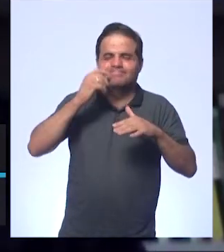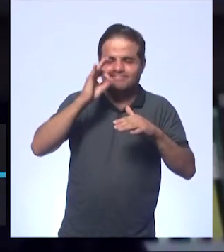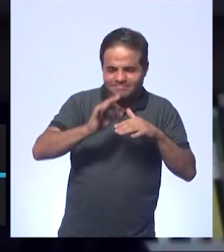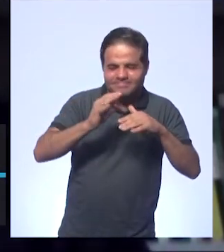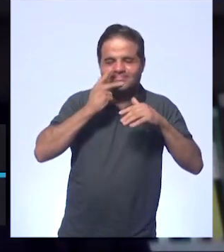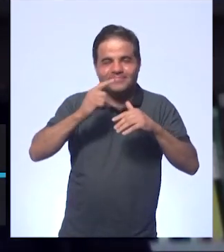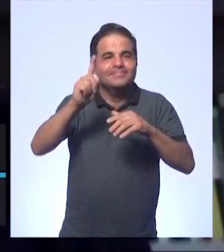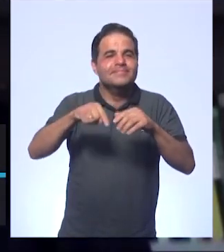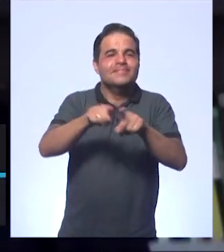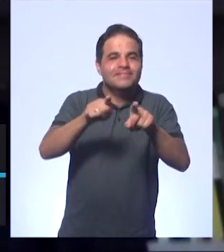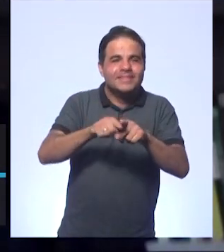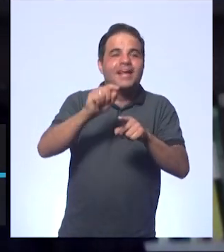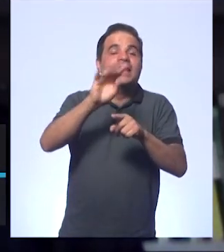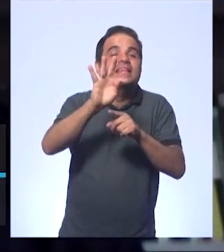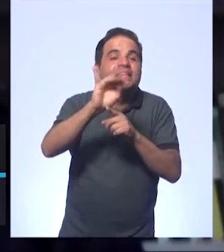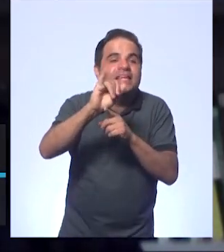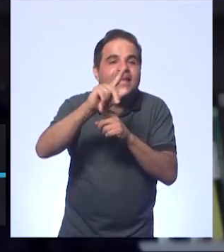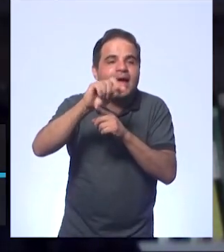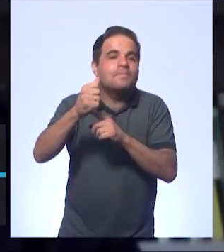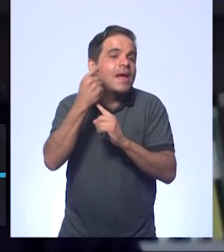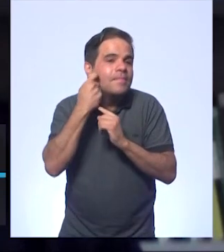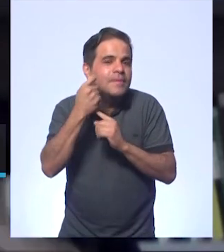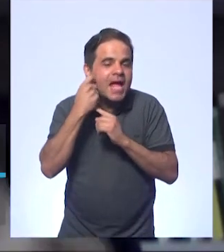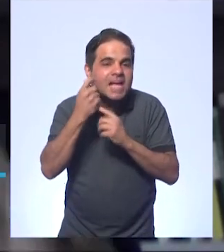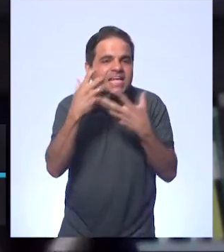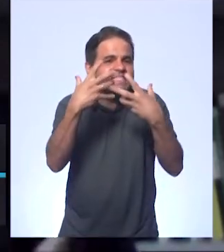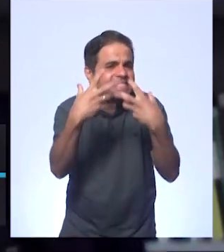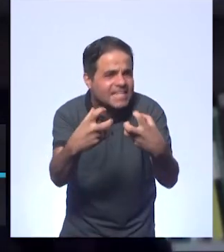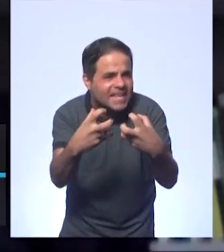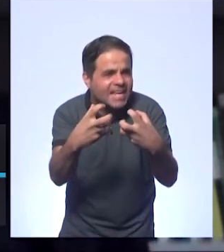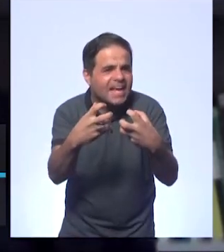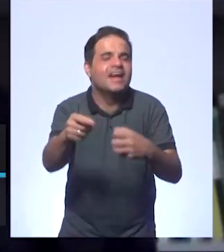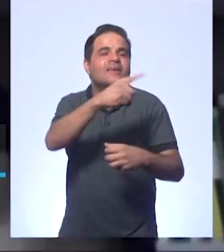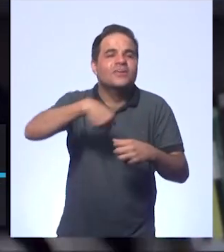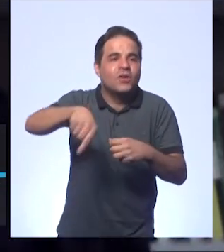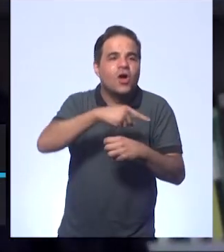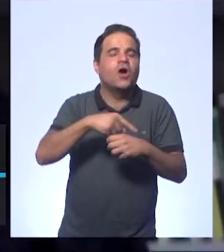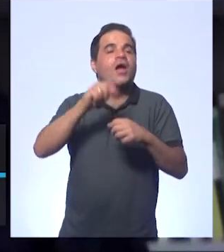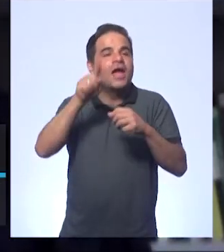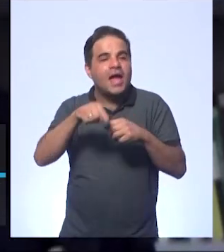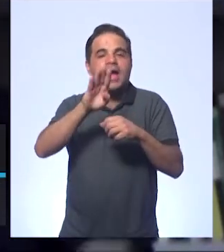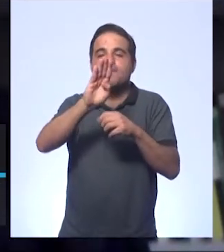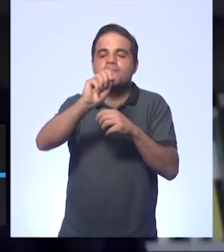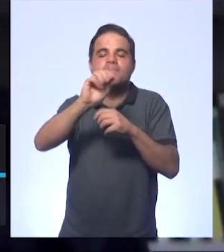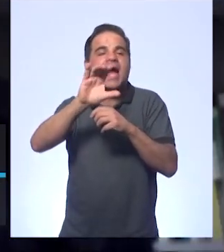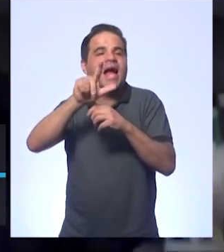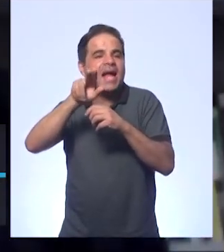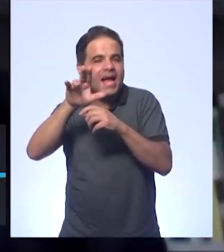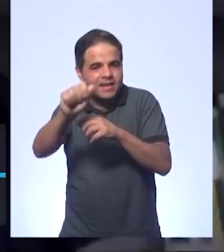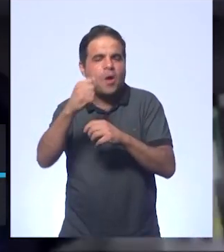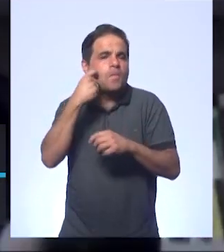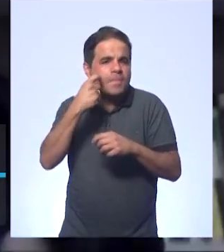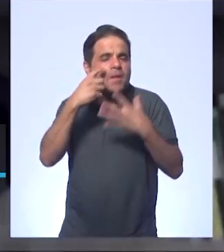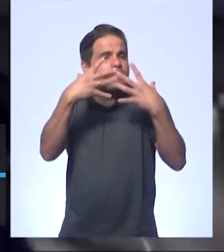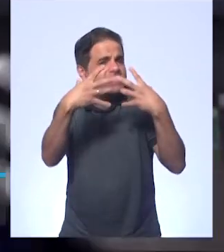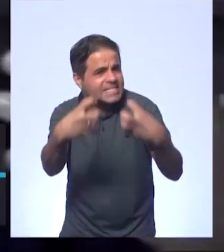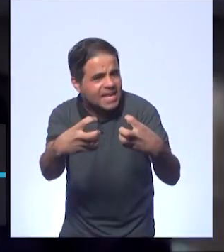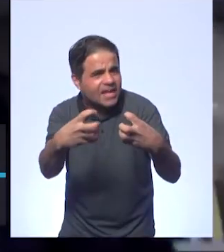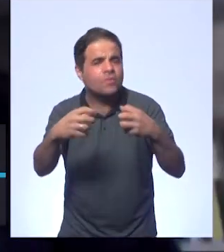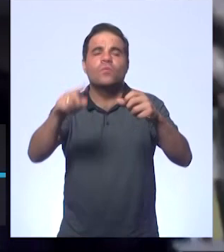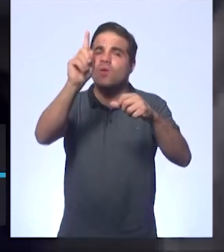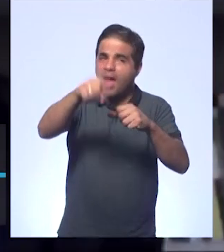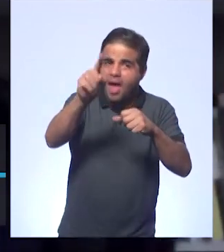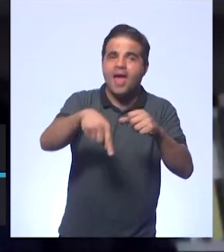aqui, é chamado de tilápia. A tilápia seca para nós é nosso bacalhau. Então, veja,